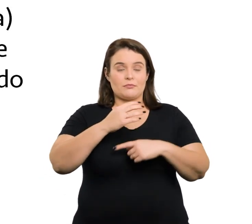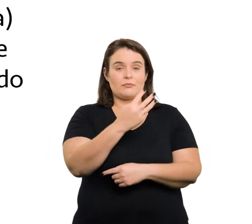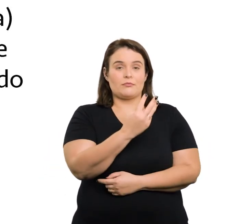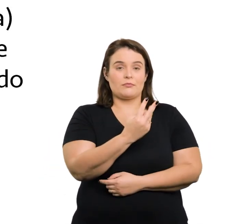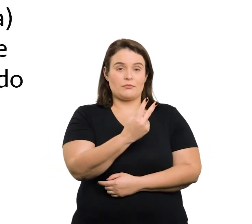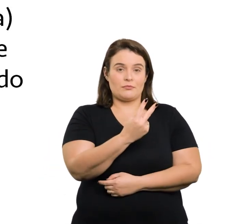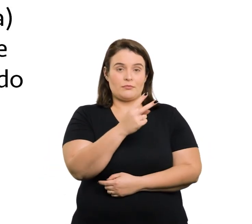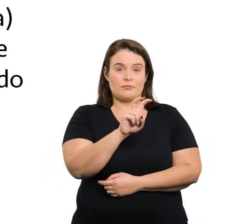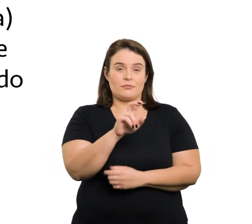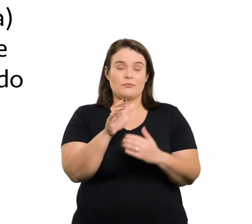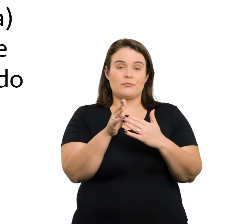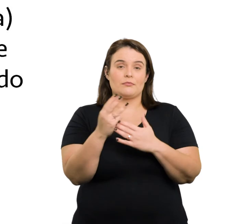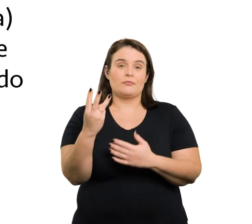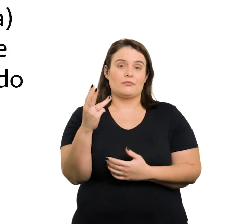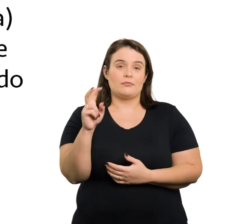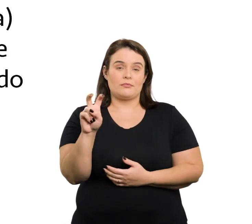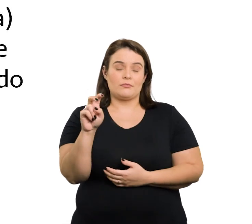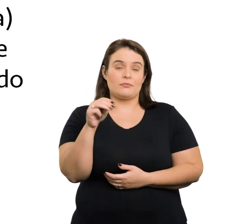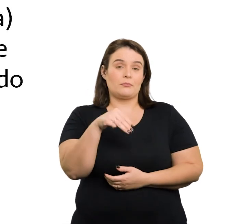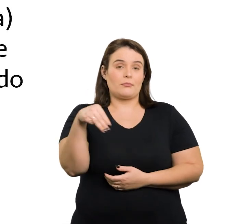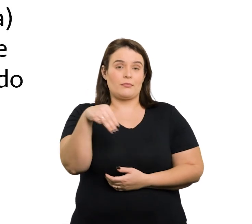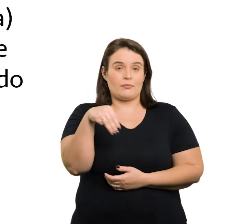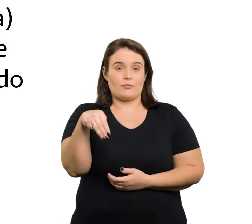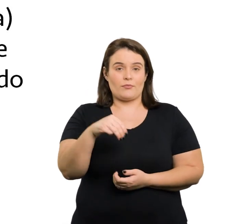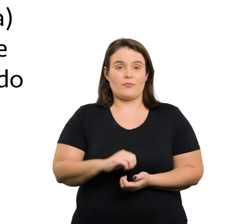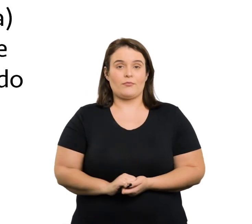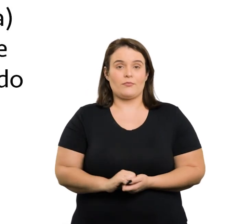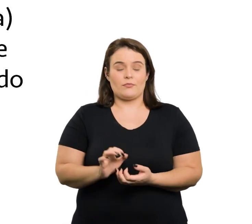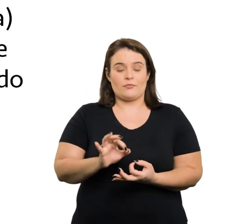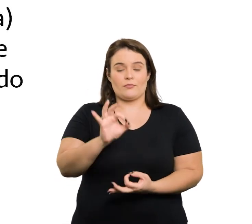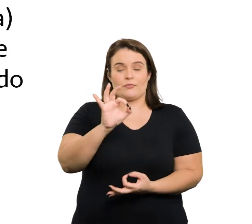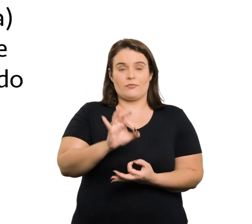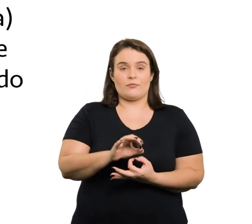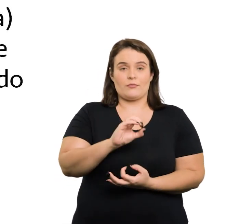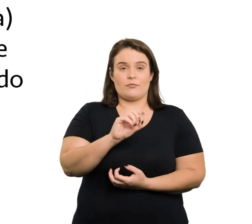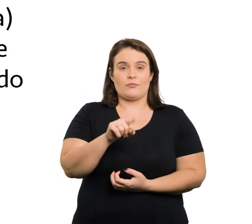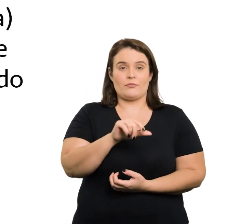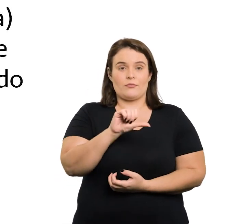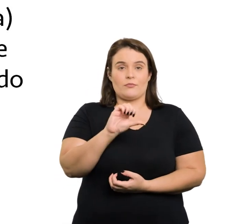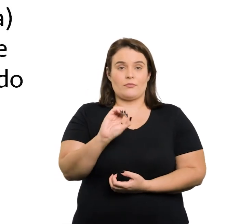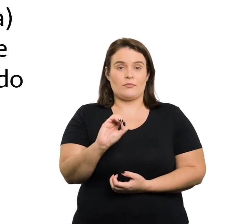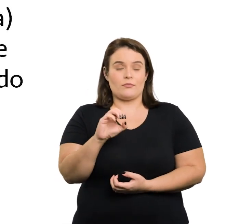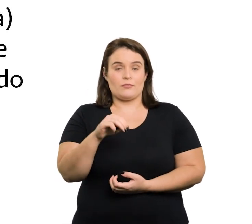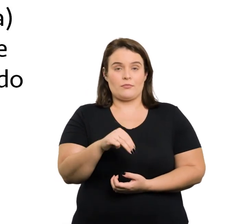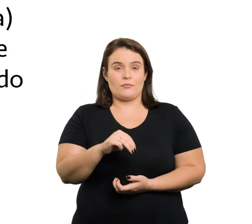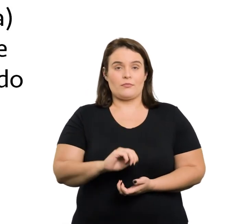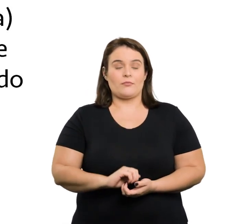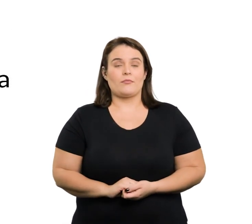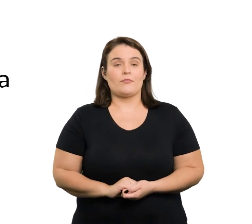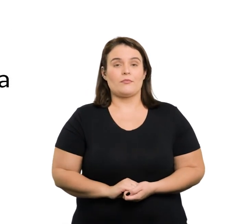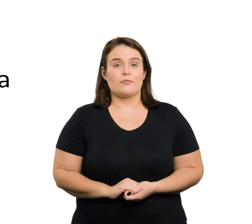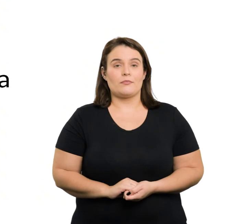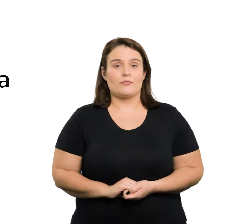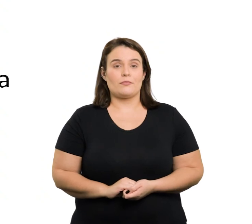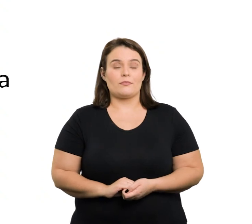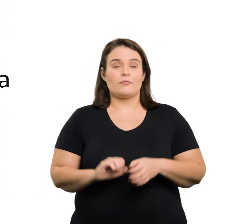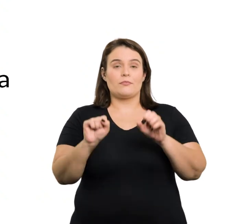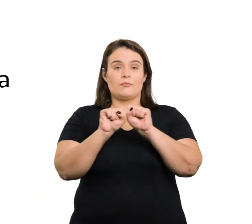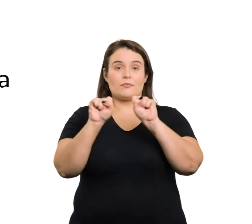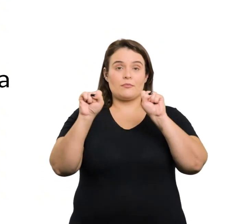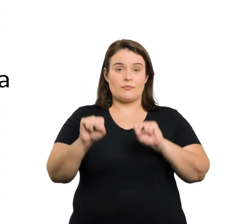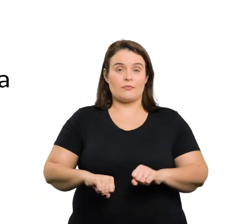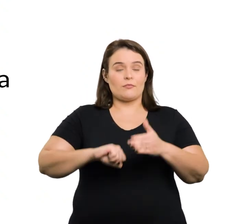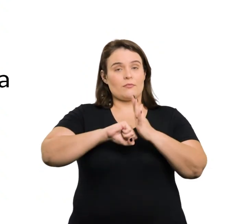25 milímetros a 35 milímetros, instalado a 0,90 metro do piso. O sistema